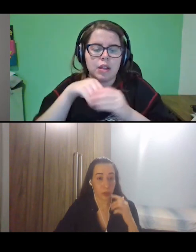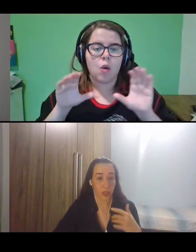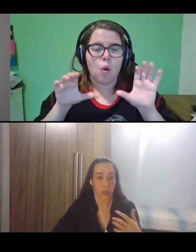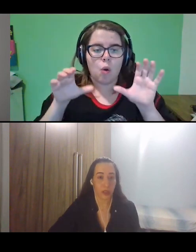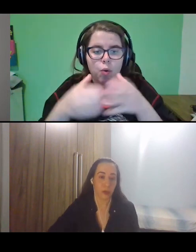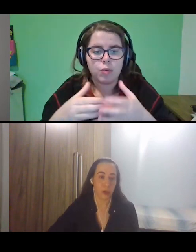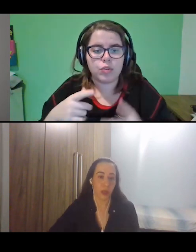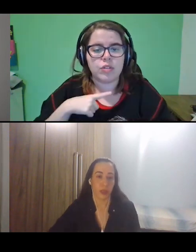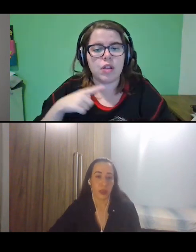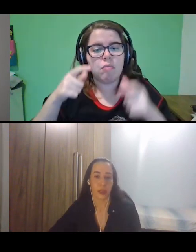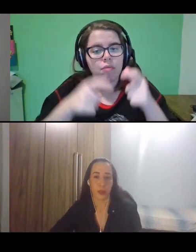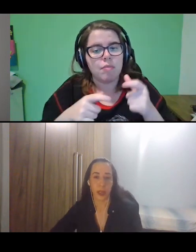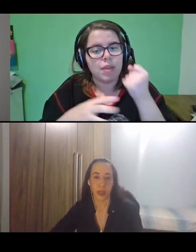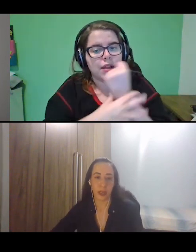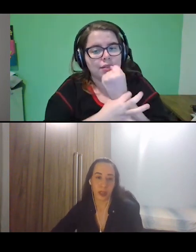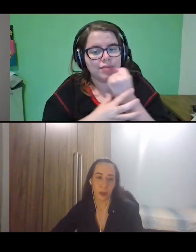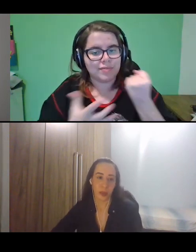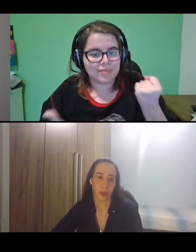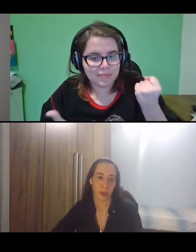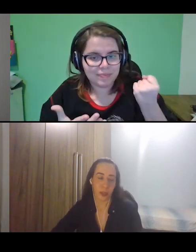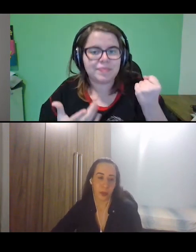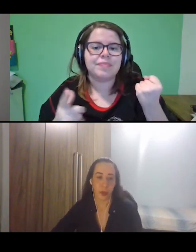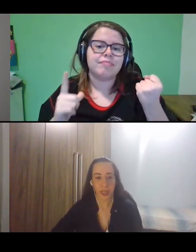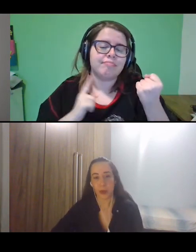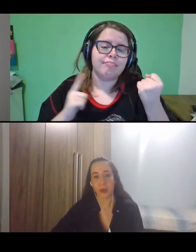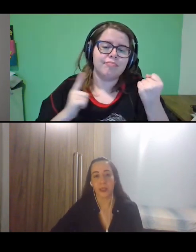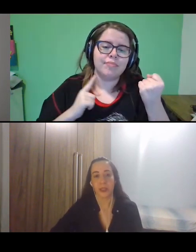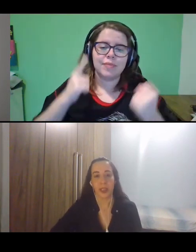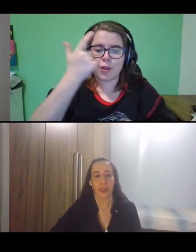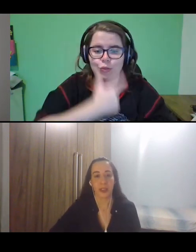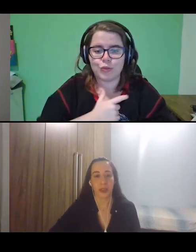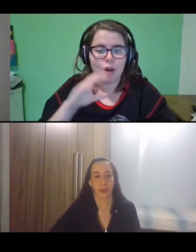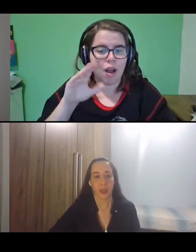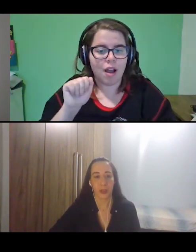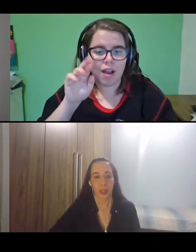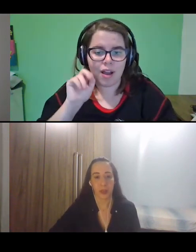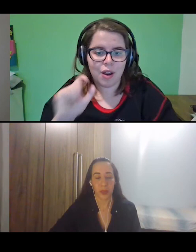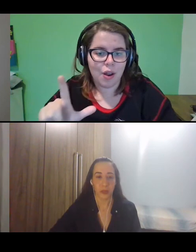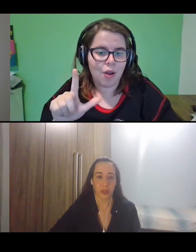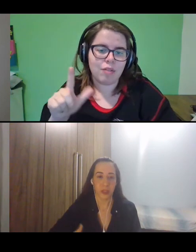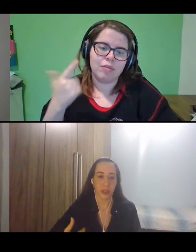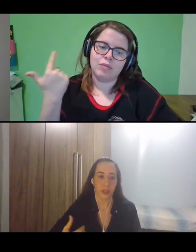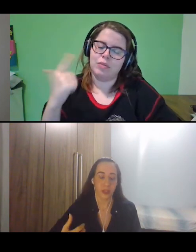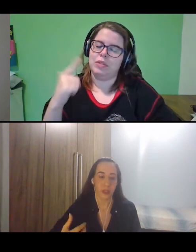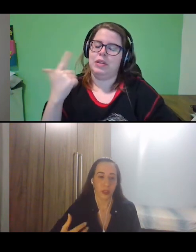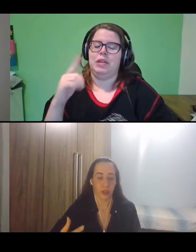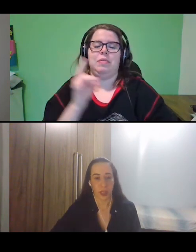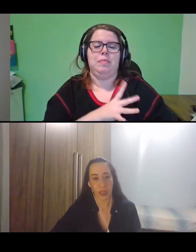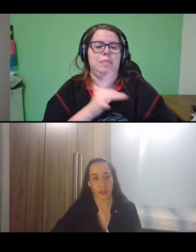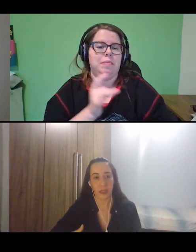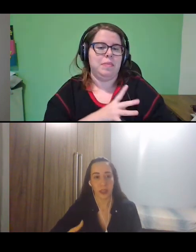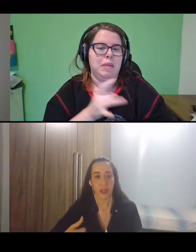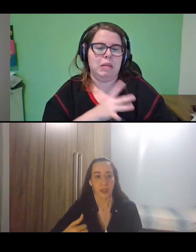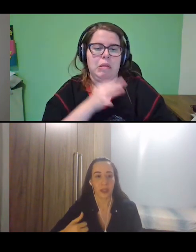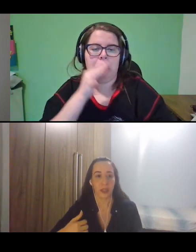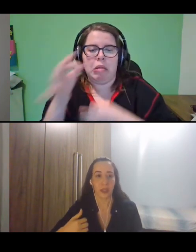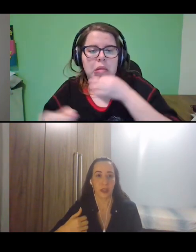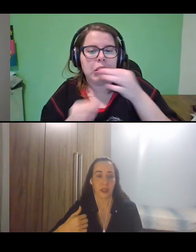comunidade, eu tenho um ambiente seguro. Então, ali, eu sou a Carol, né? Então, eu não tenho medo de ser